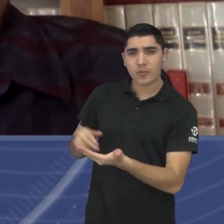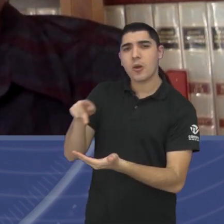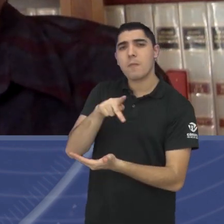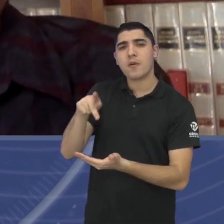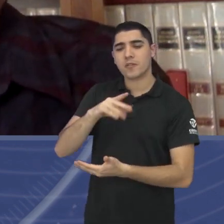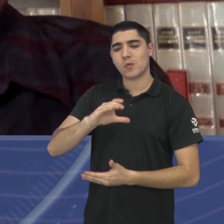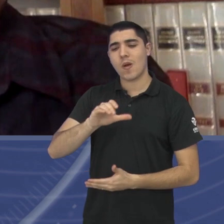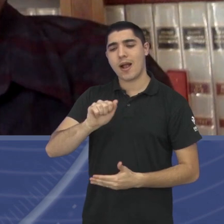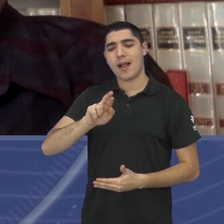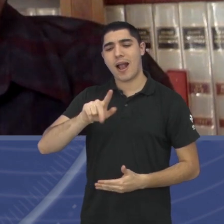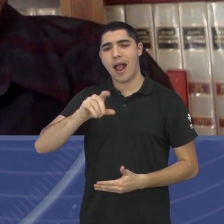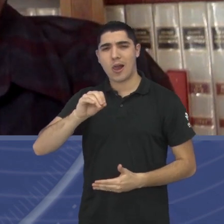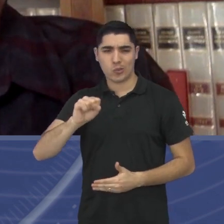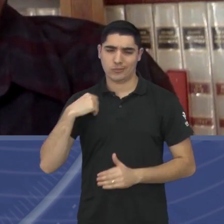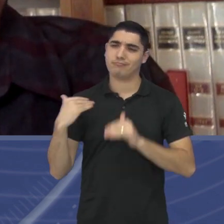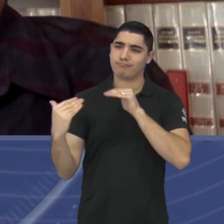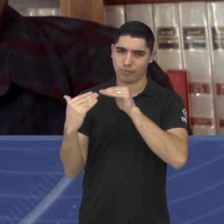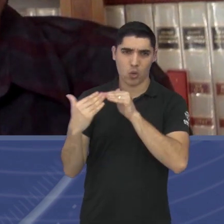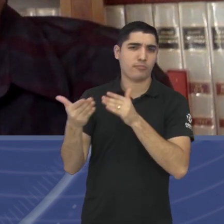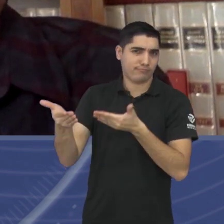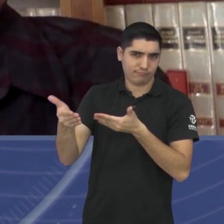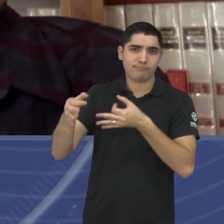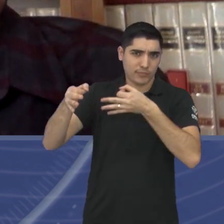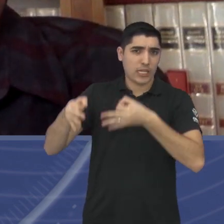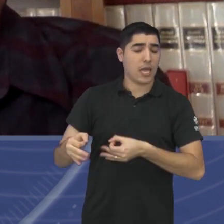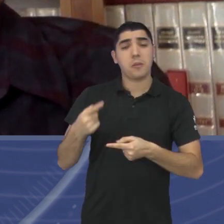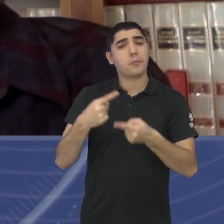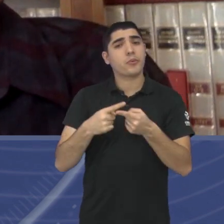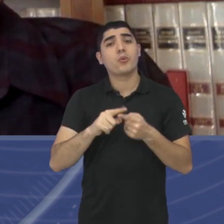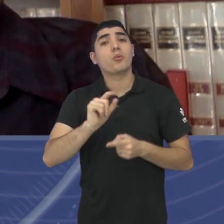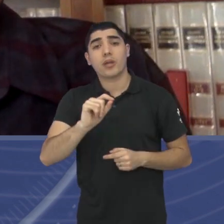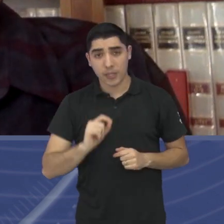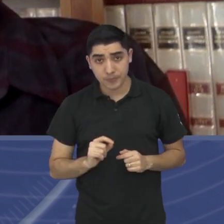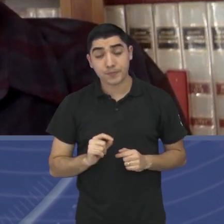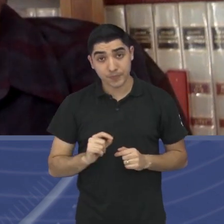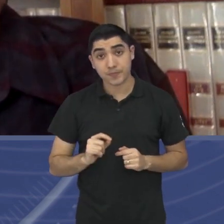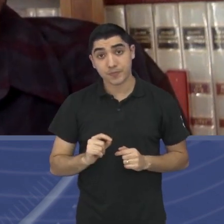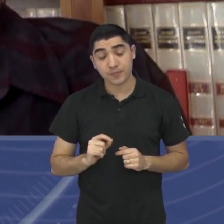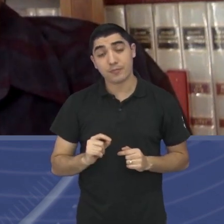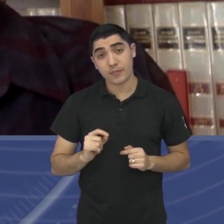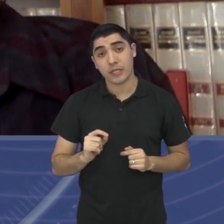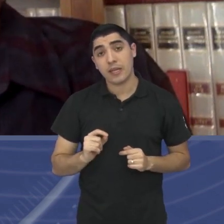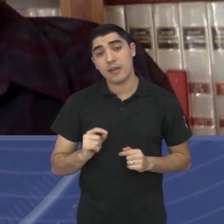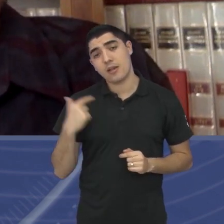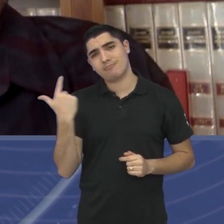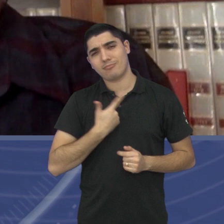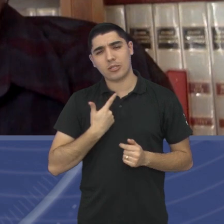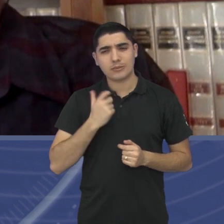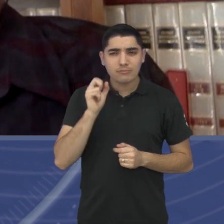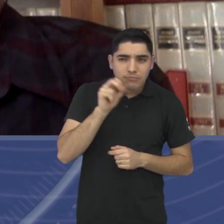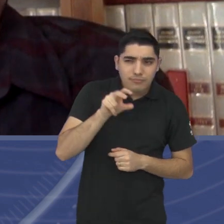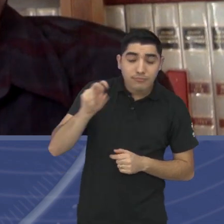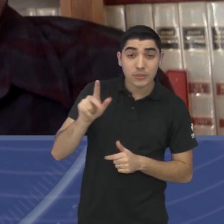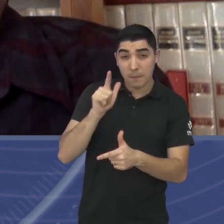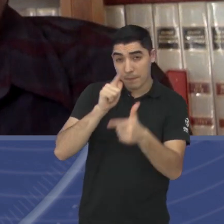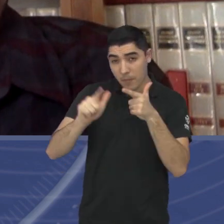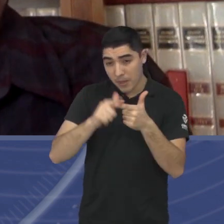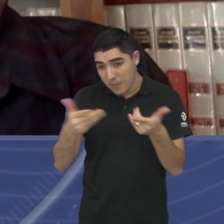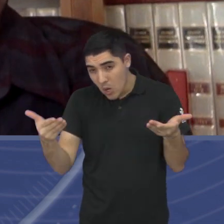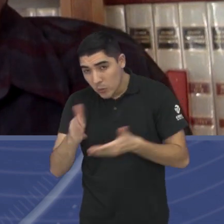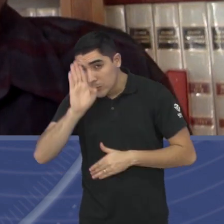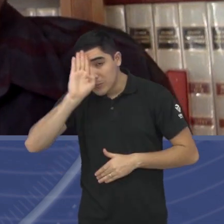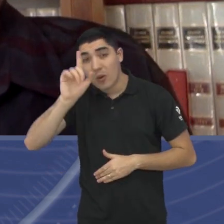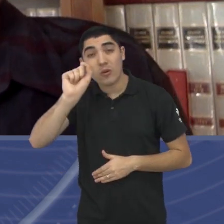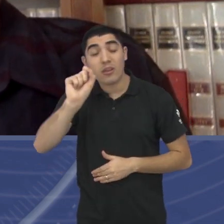eu concordo plenamente com o professor Carlos. E por quê? Porque eu acho que